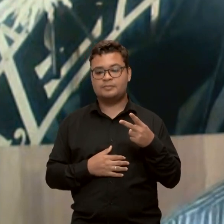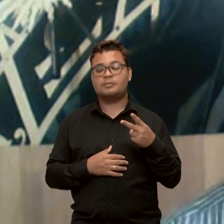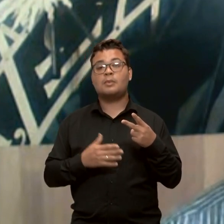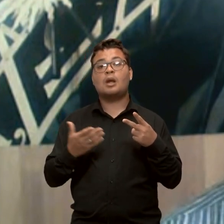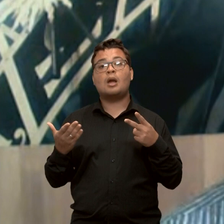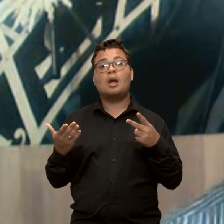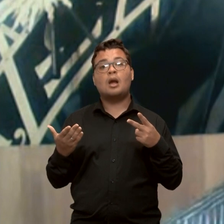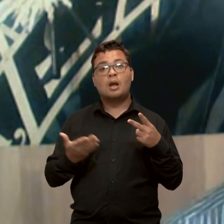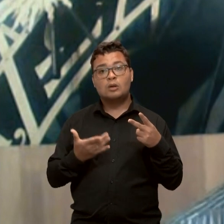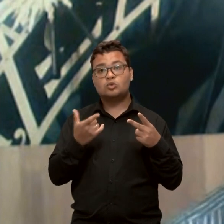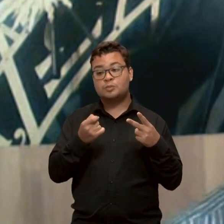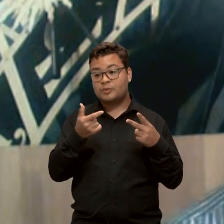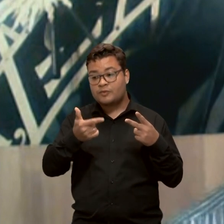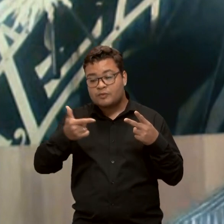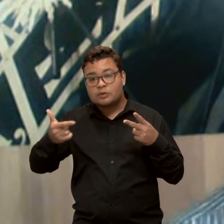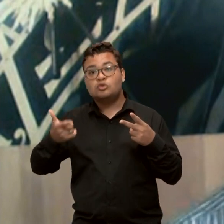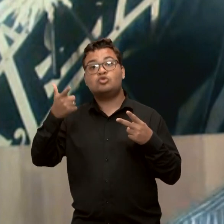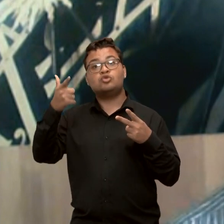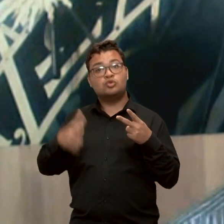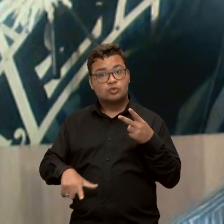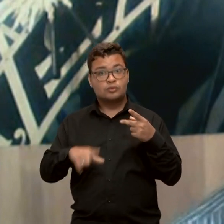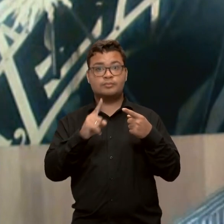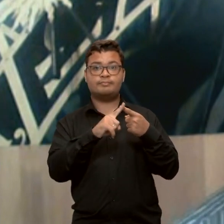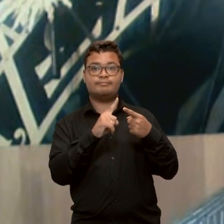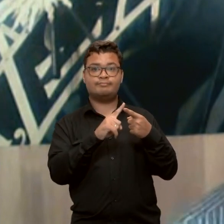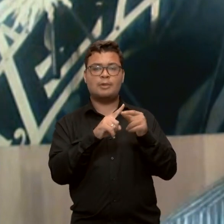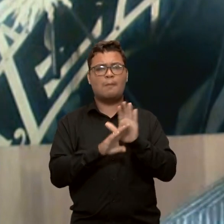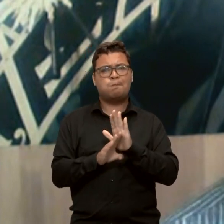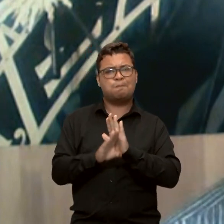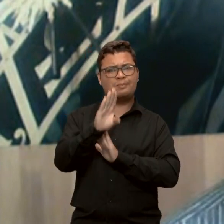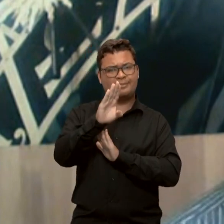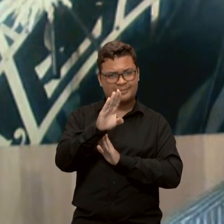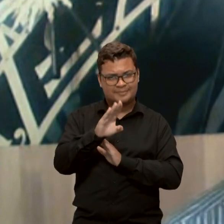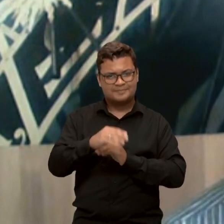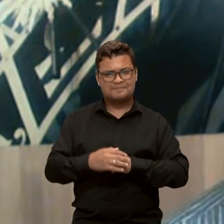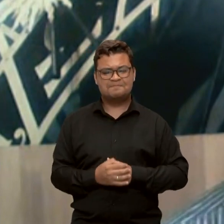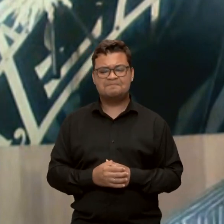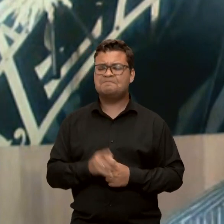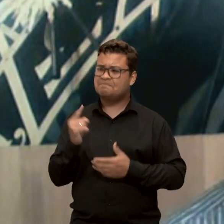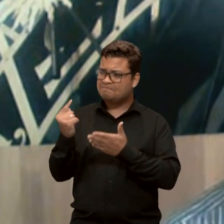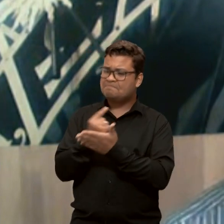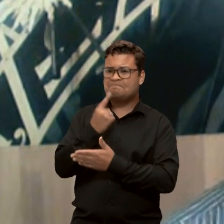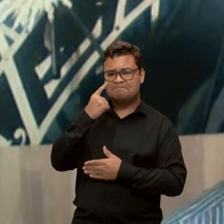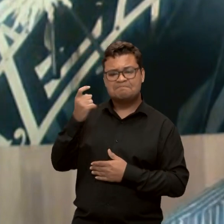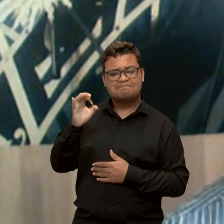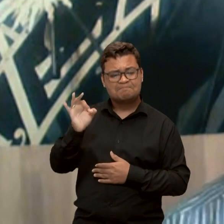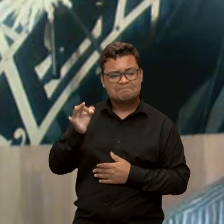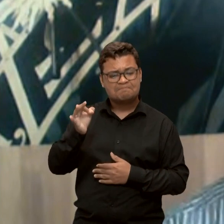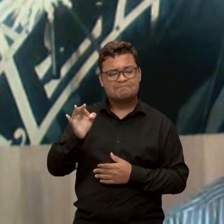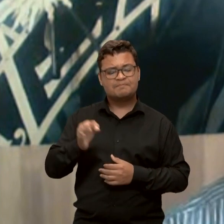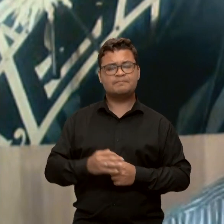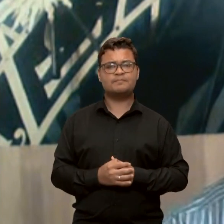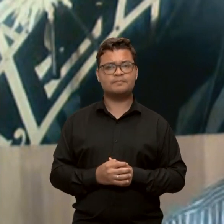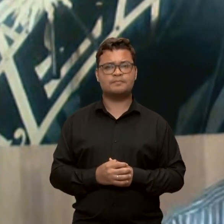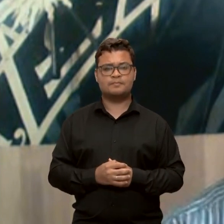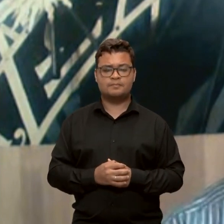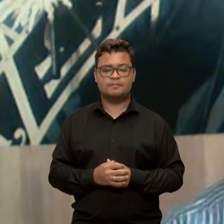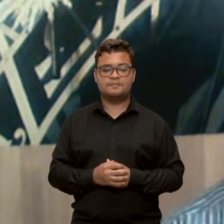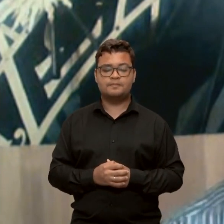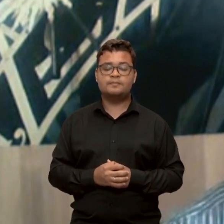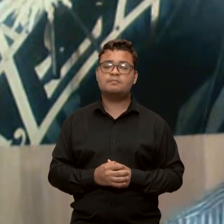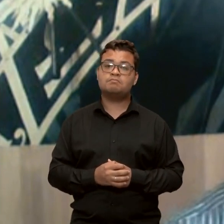no país, inclusive aqui em Goiás. No final da década de 2010, a gente passou a ter o predomínio do dengue